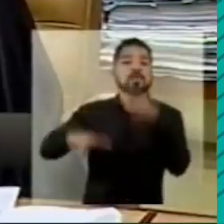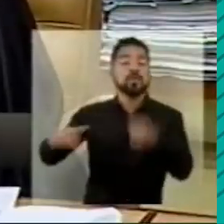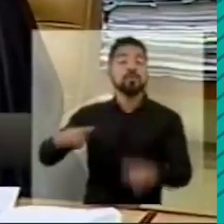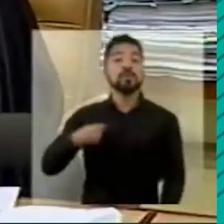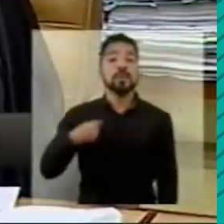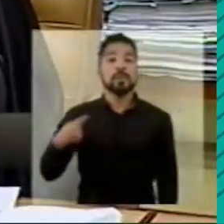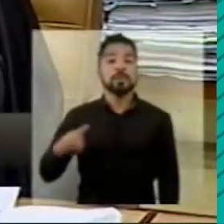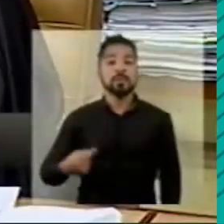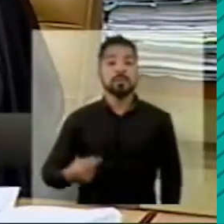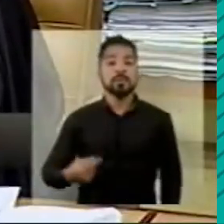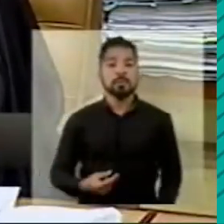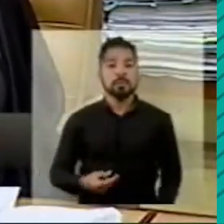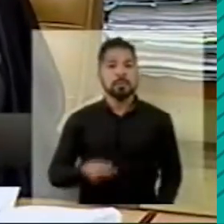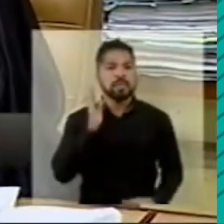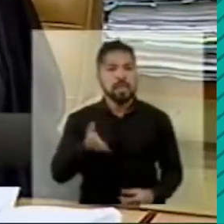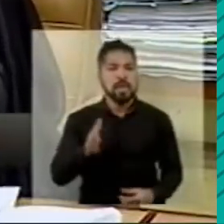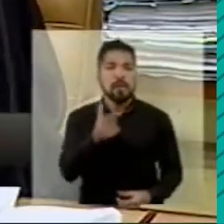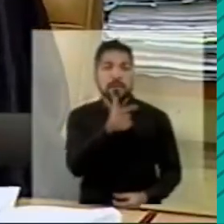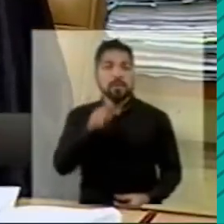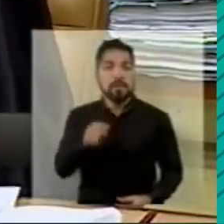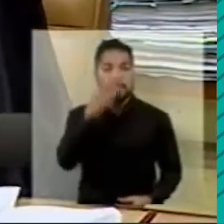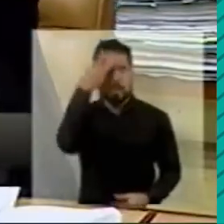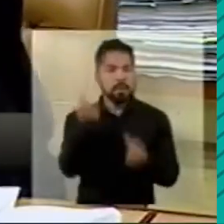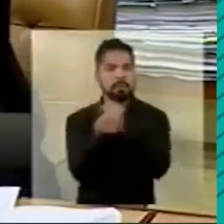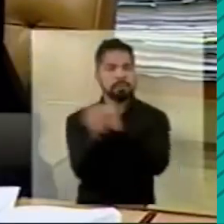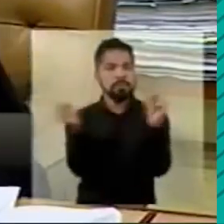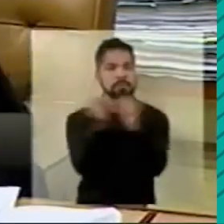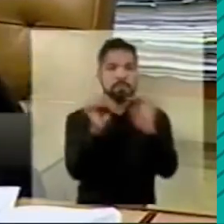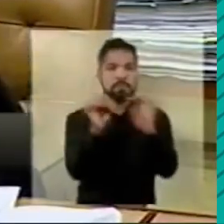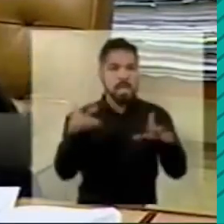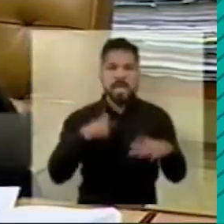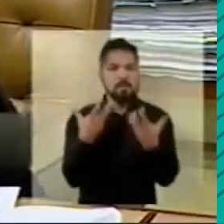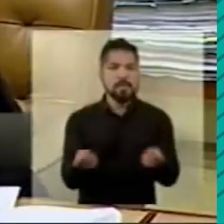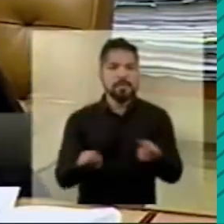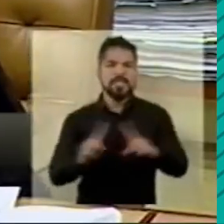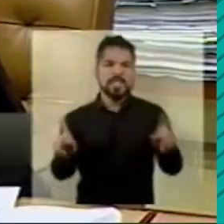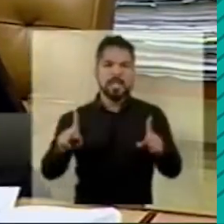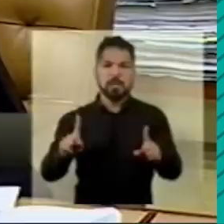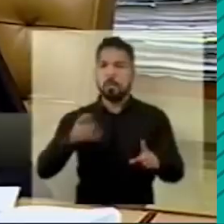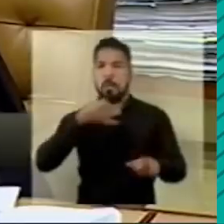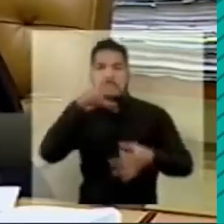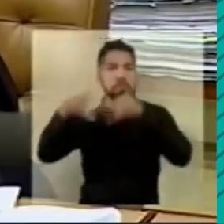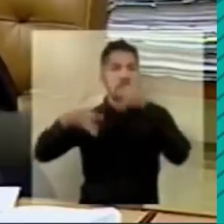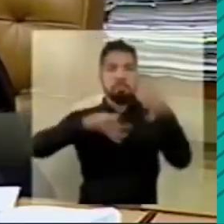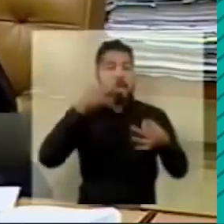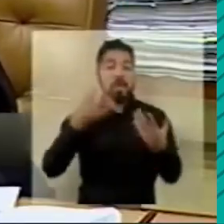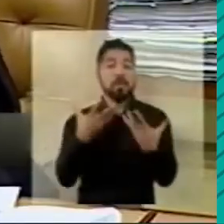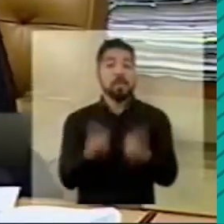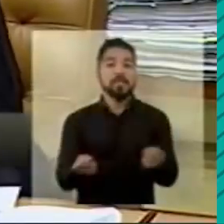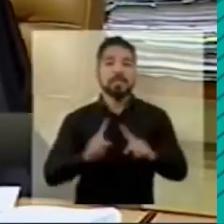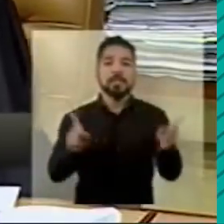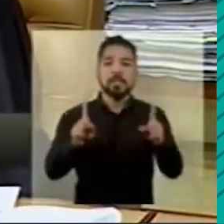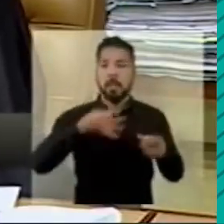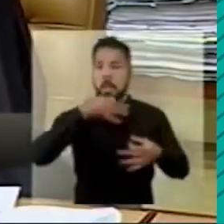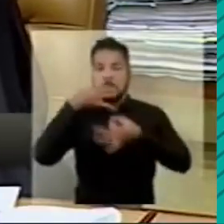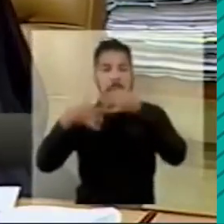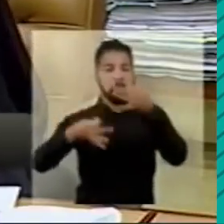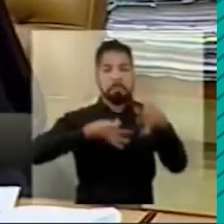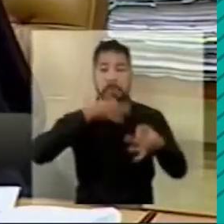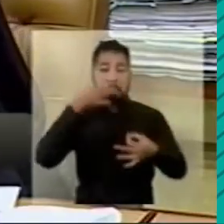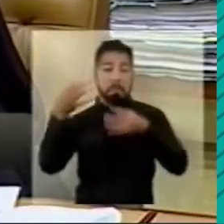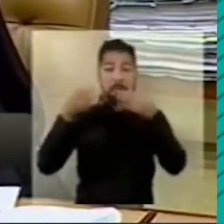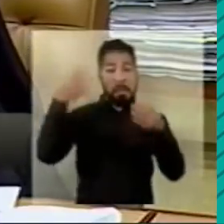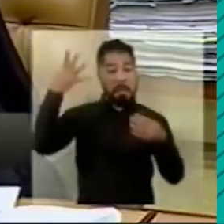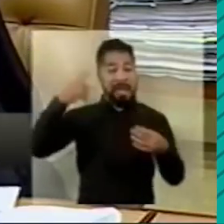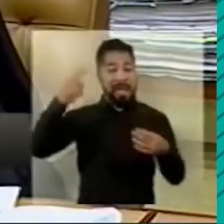eu. 22 mil pessoas foram libertadas. Portanto, eu não aceito o discurso. Eu não aceito o discurso. E aqui